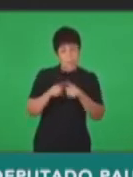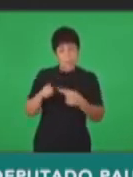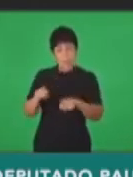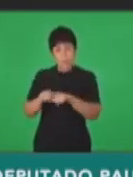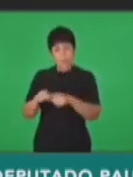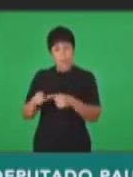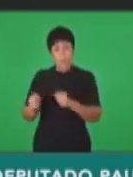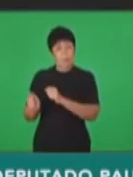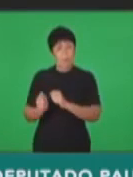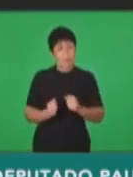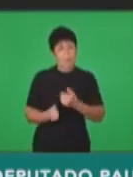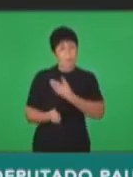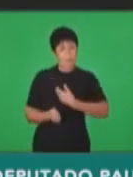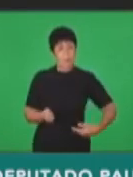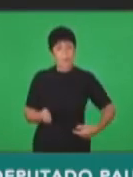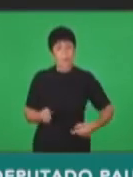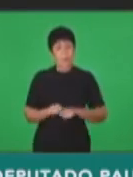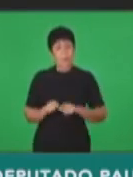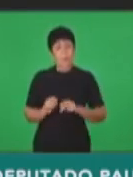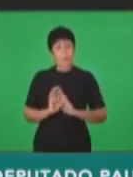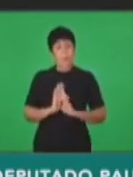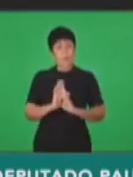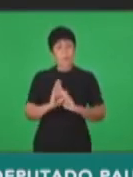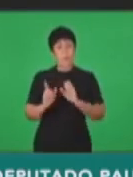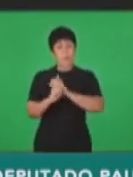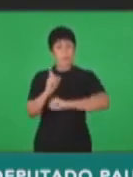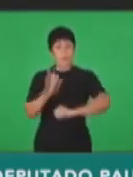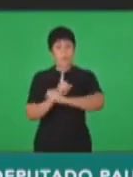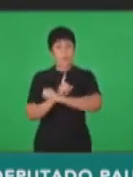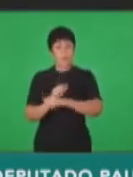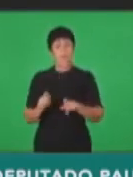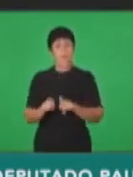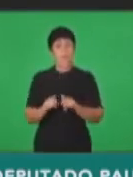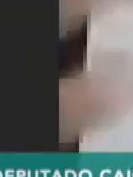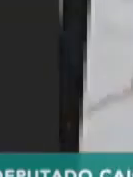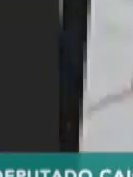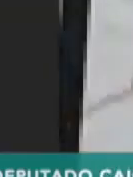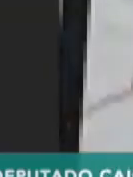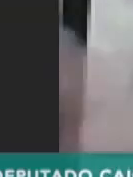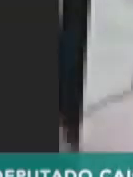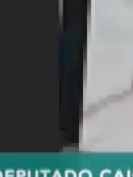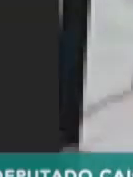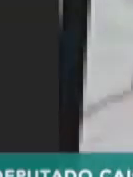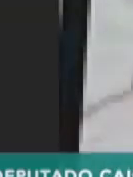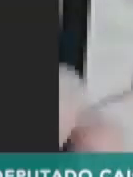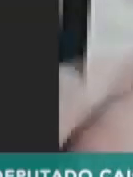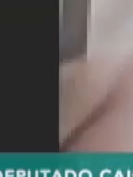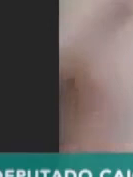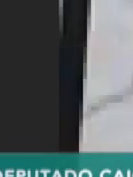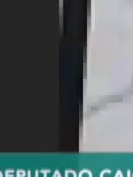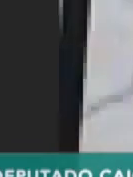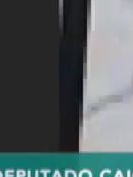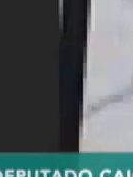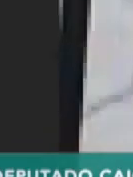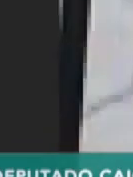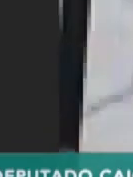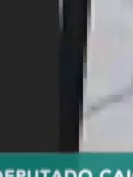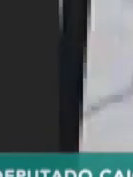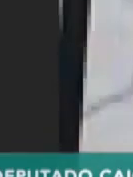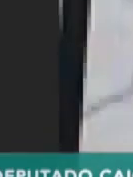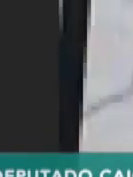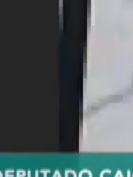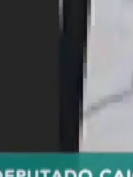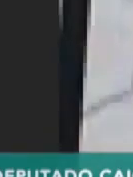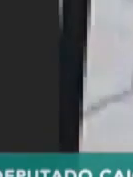sociedade civil, e condiciona a adesão dos municípios à aprovação prévia nas câmaras municipais. O deputado Caio França entende a